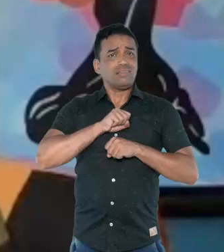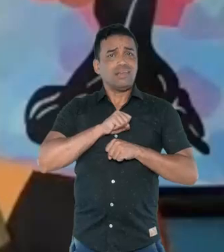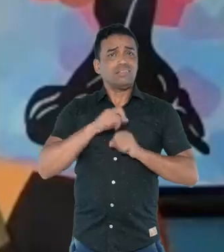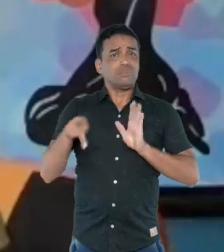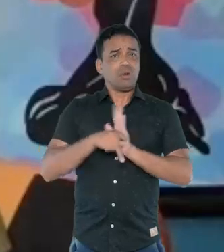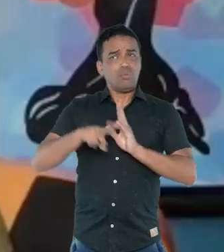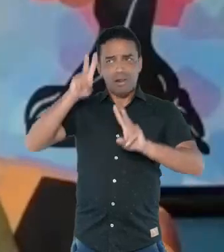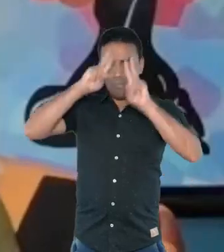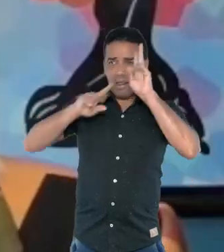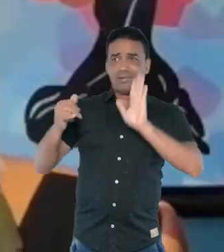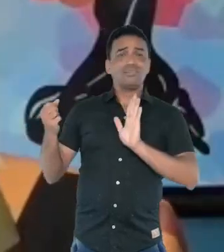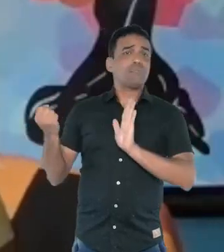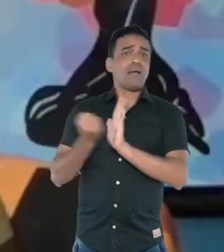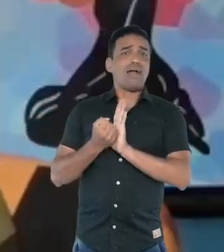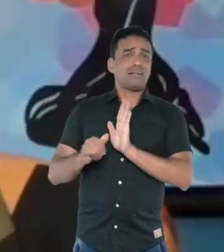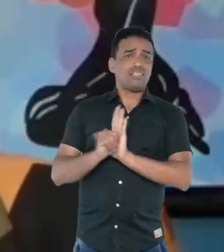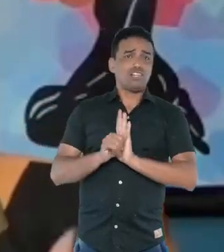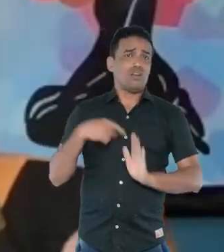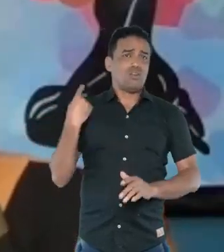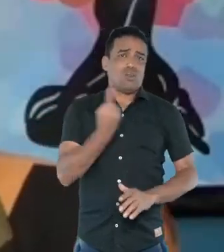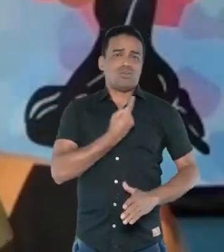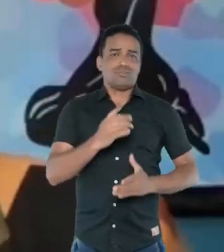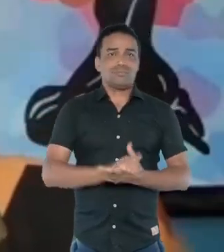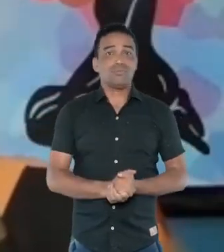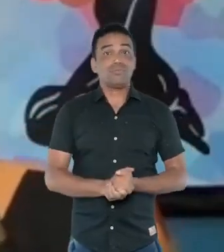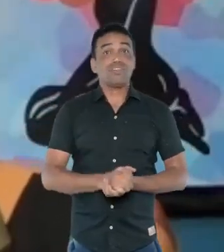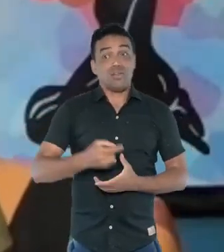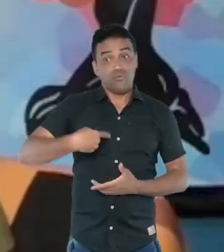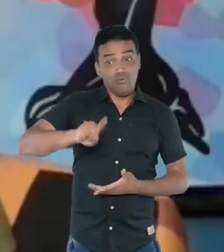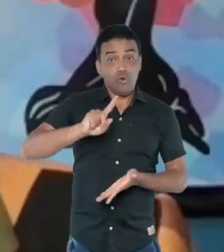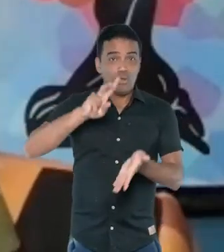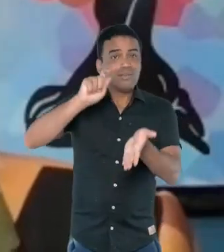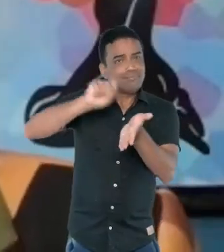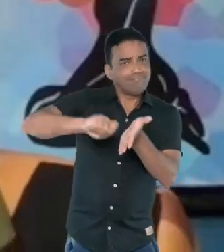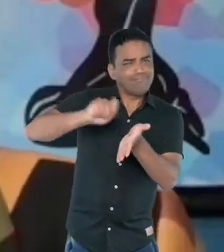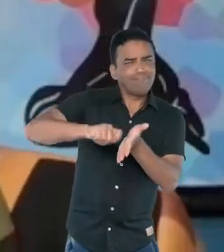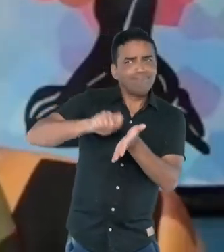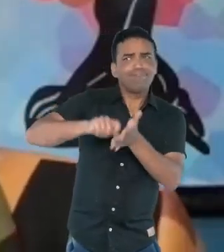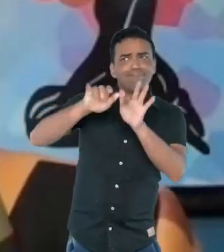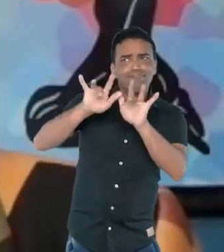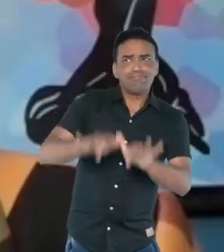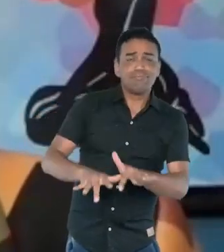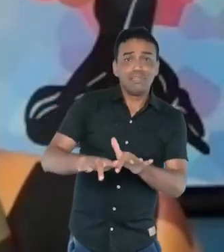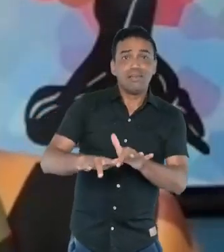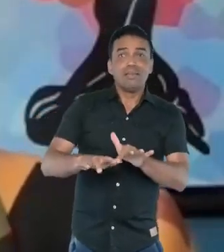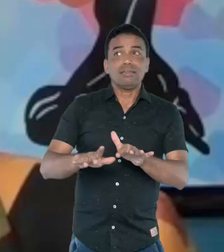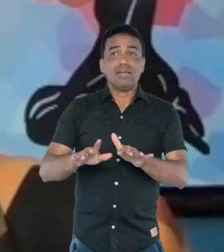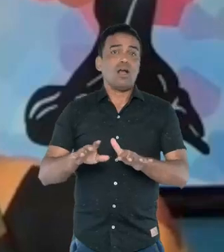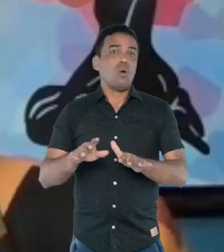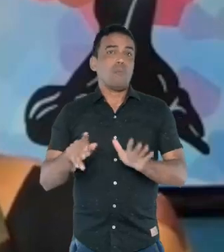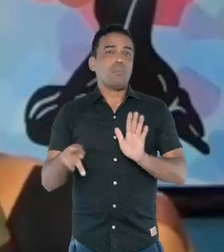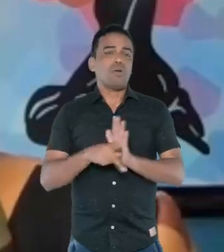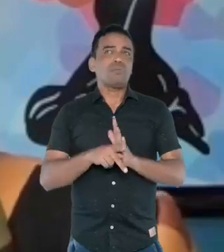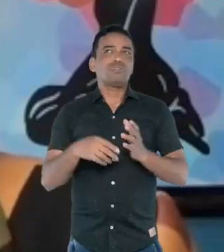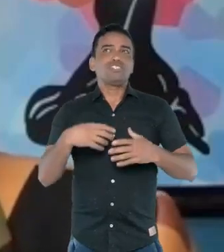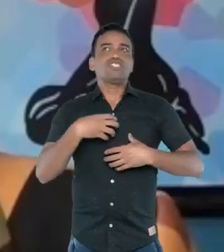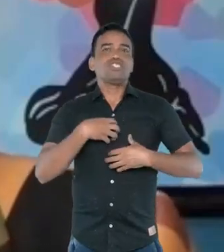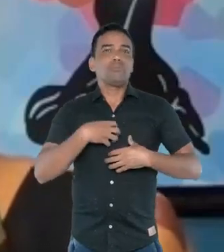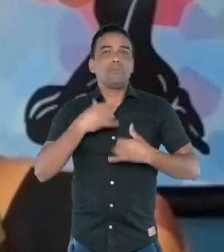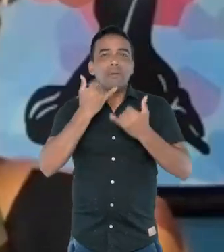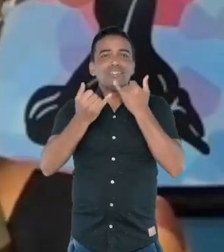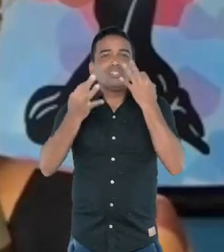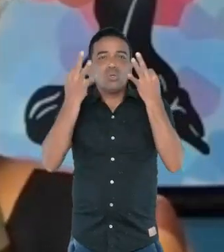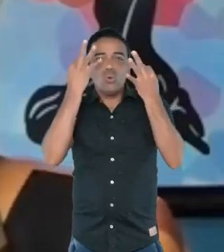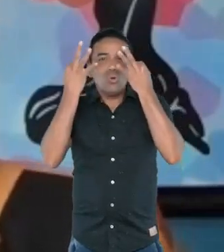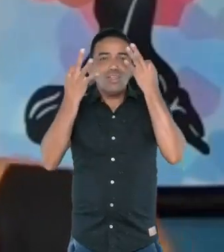nossas próprias histórias, né? E aí eu fui escrevendo, então acabou sendo até terapêutico,